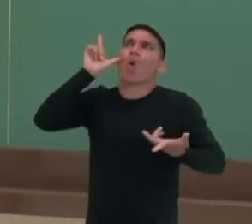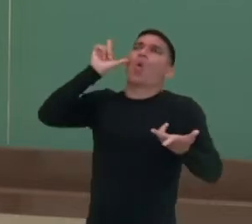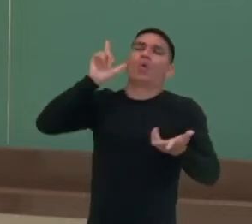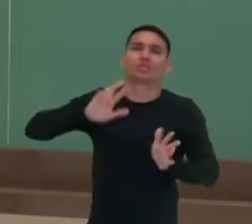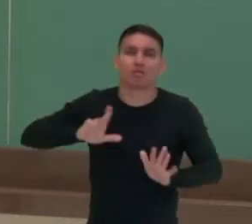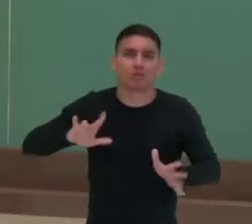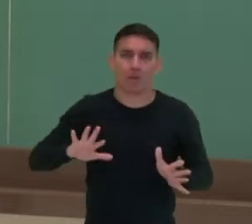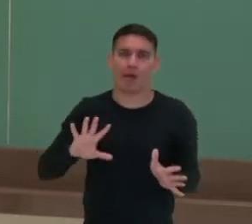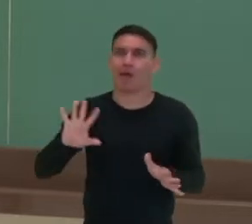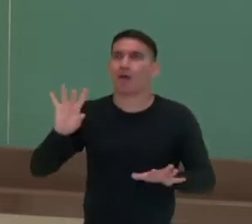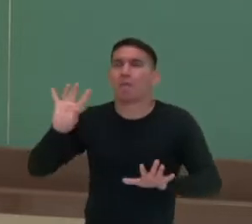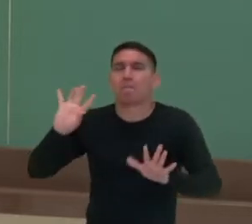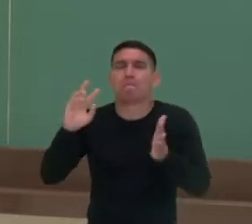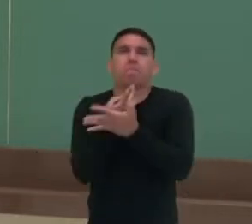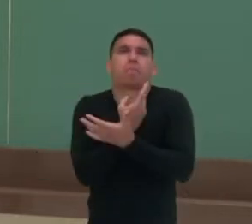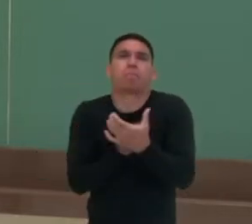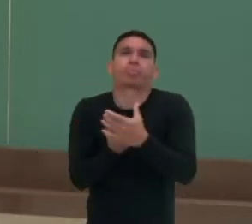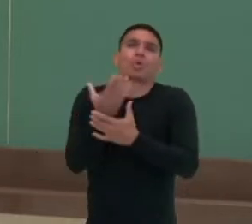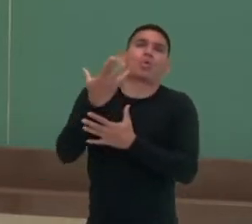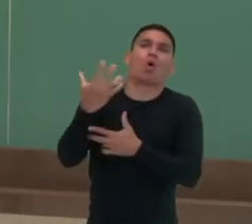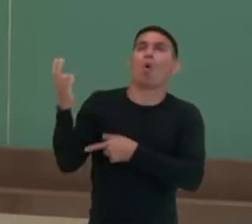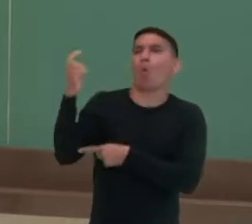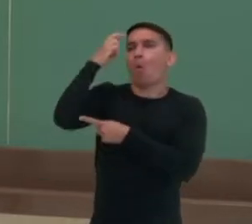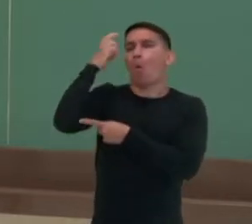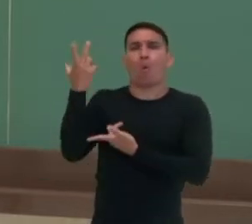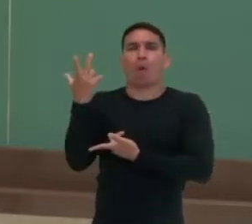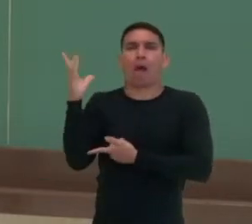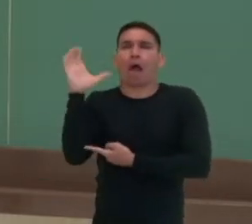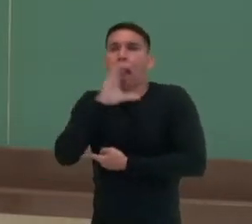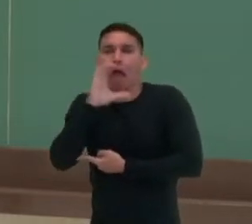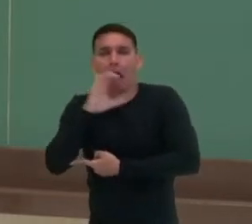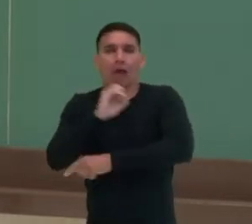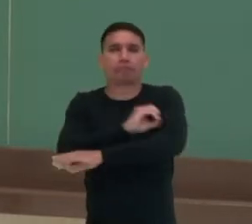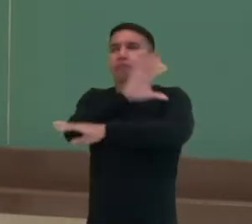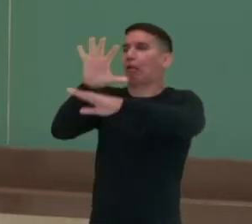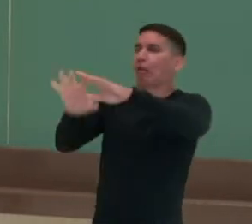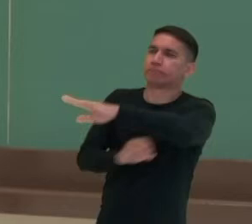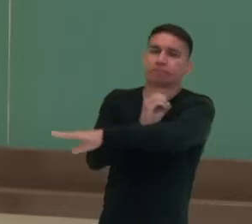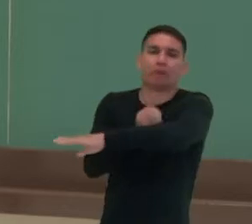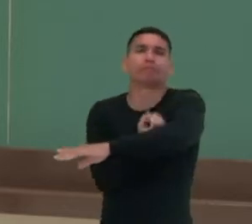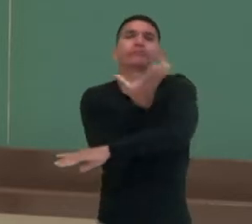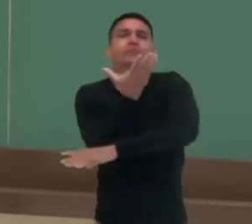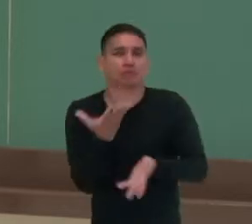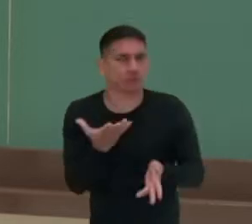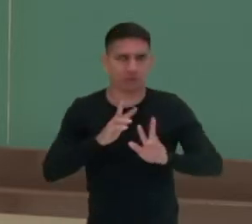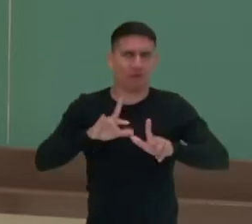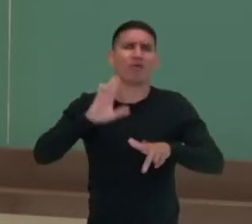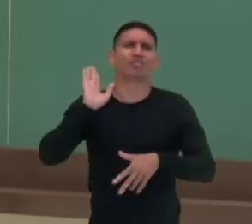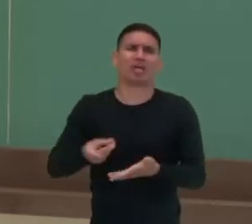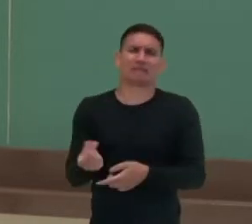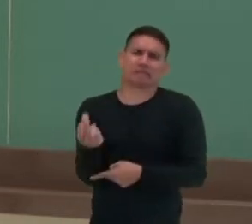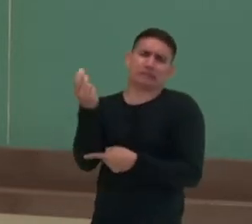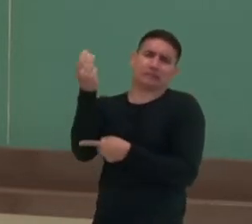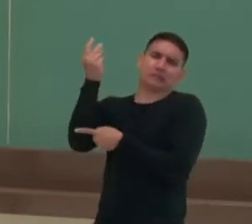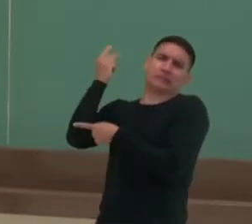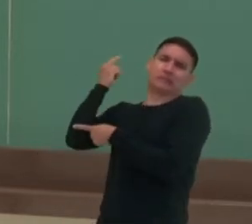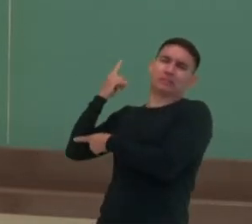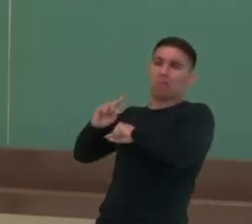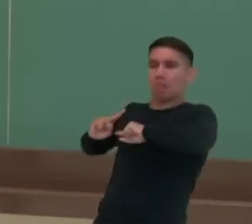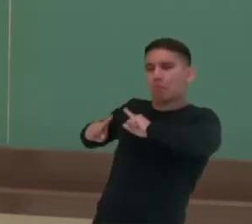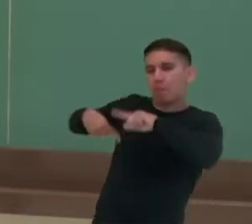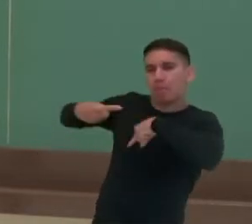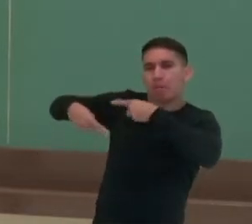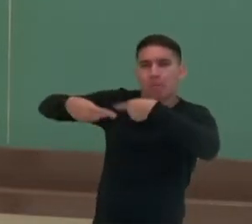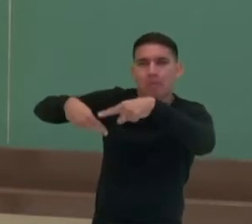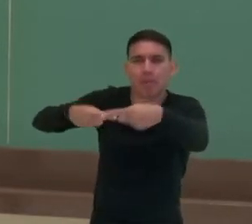Não surge uma tradição cultural da noite para o dia, ela vem de séculos, de geração